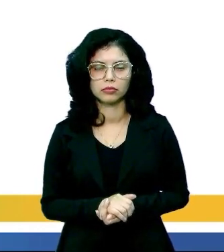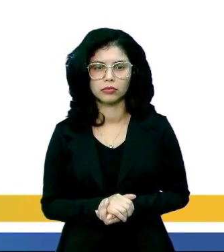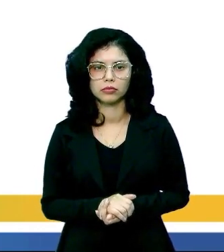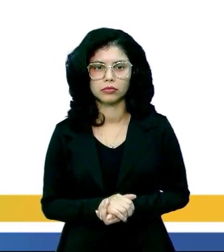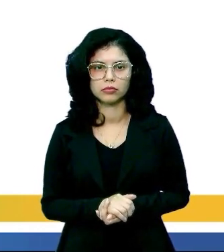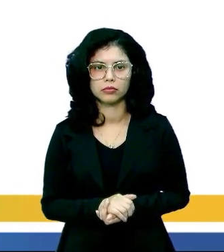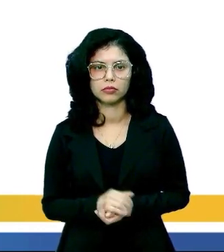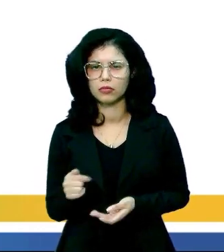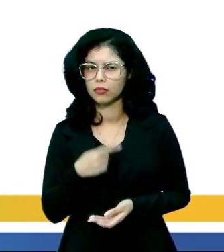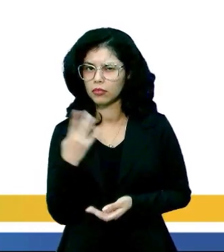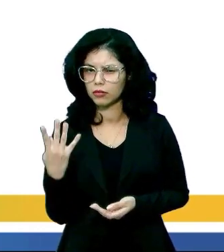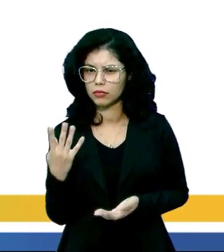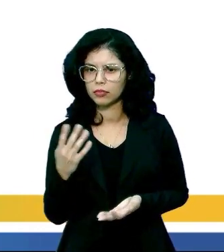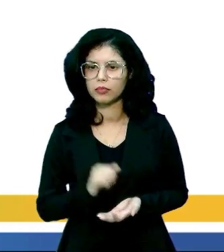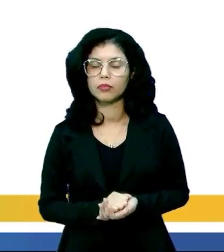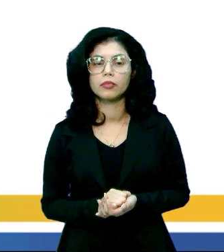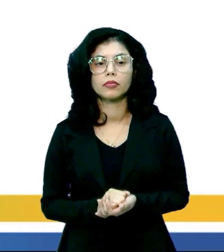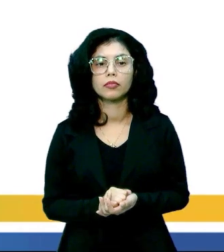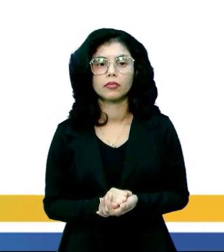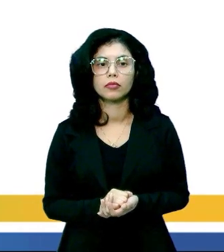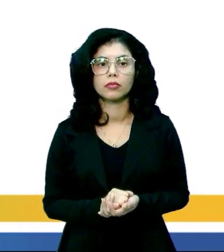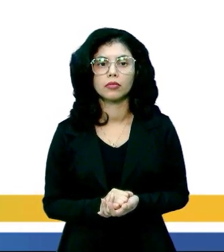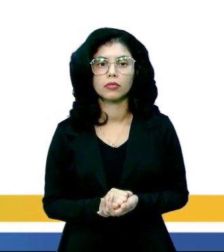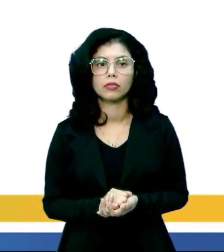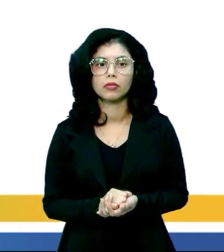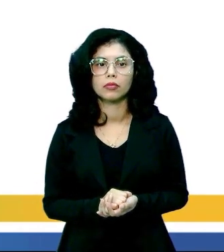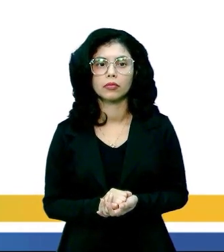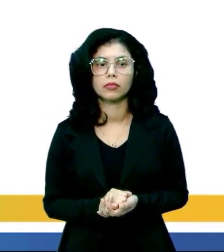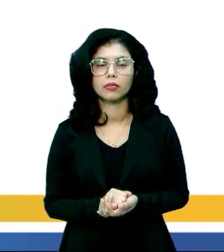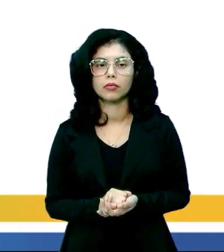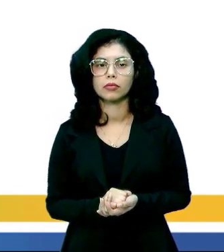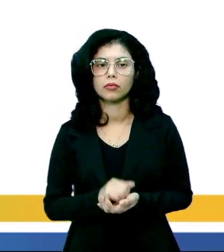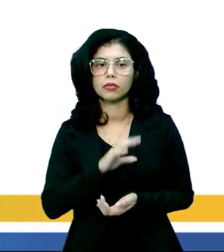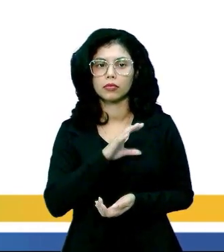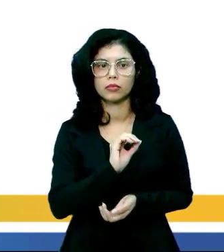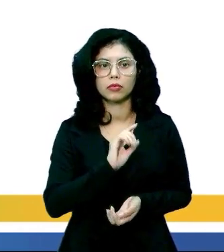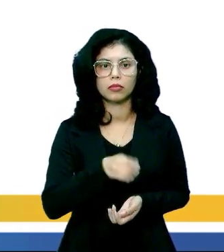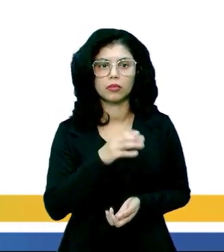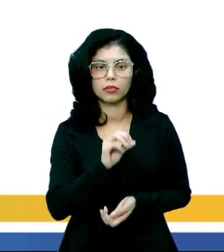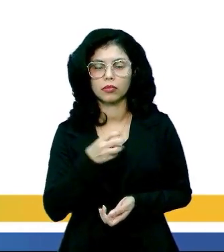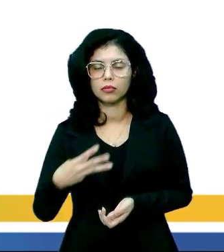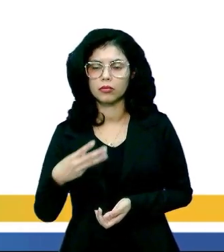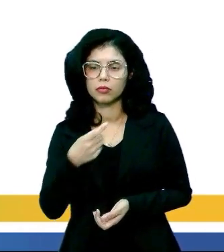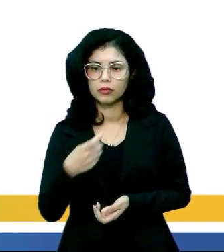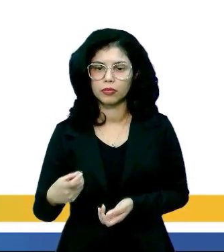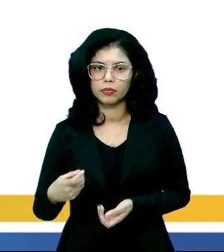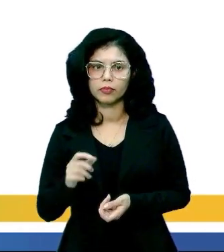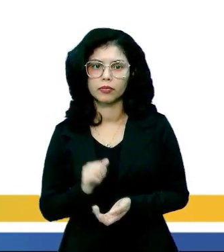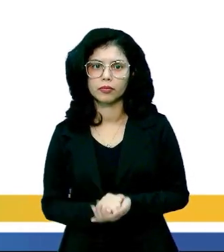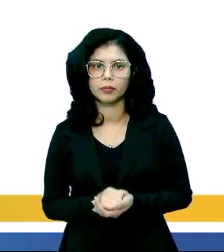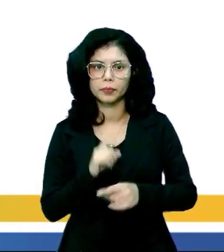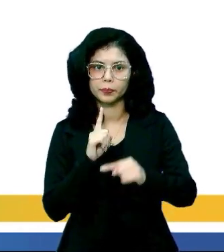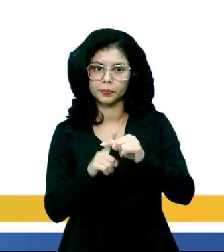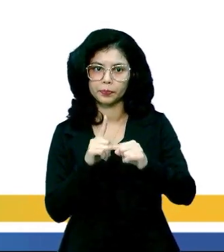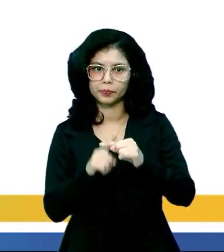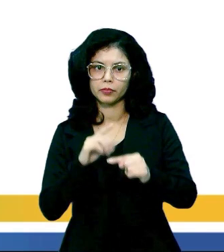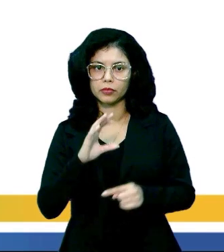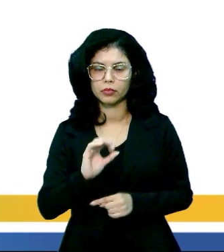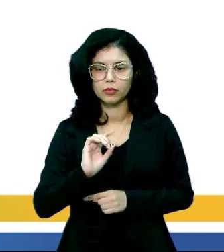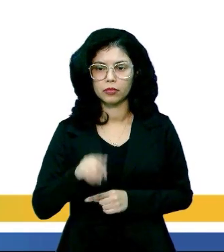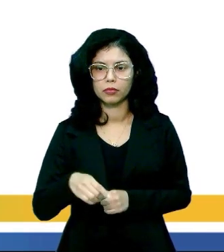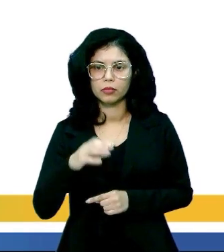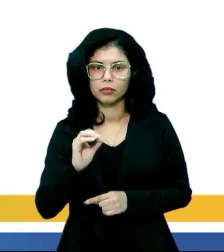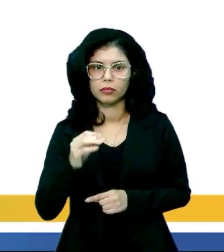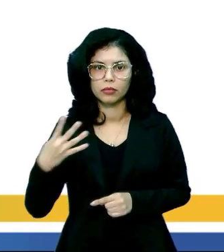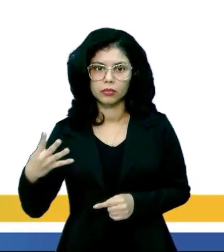3% é quanto? Nós vamos saber que é 3 dividido para 100, então está ali embaixo. Do 3%, observa que eu coloquei